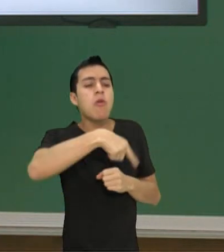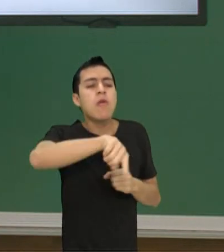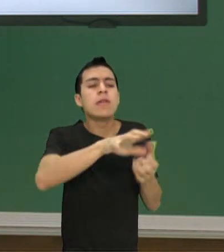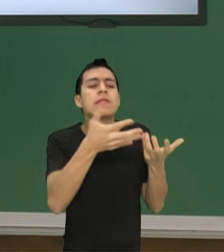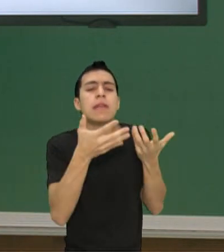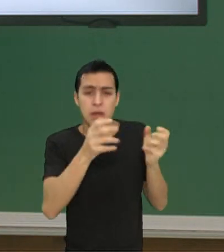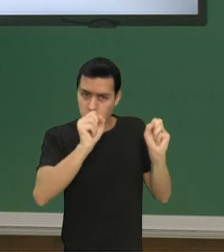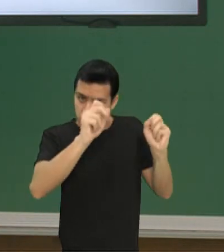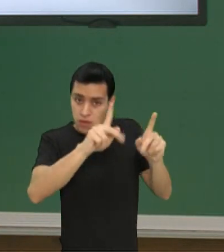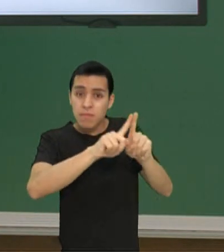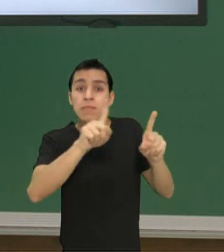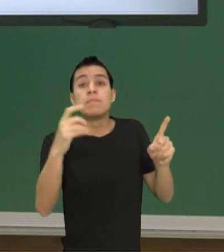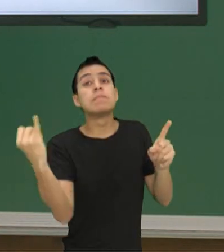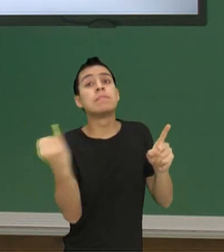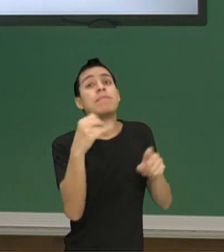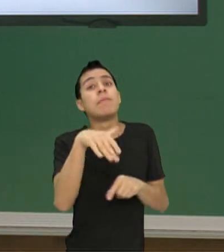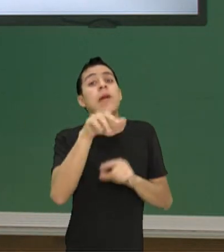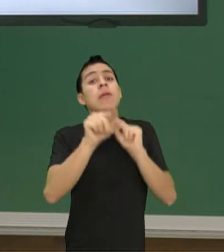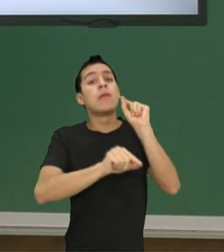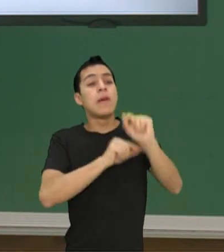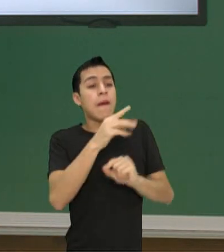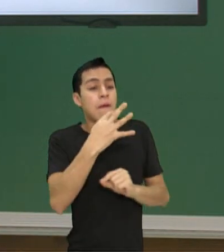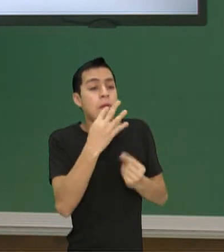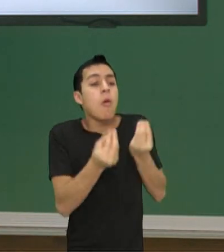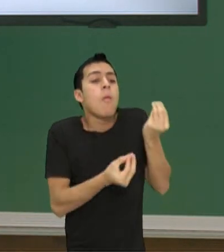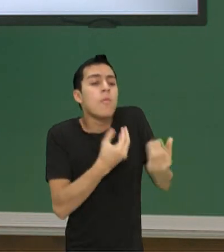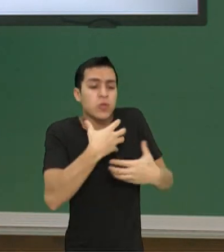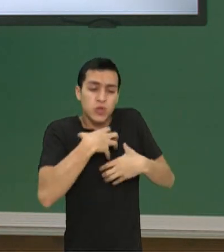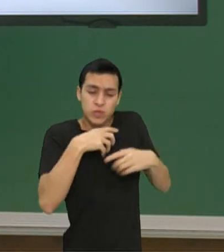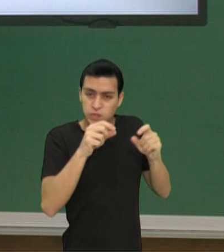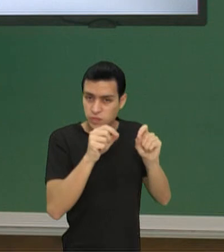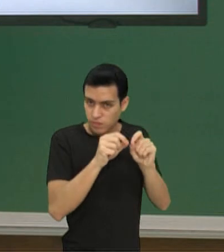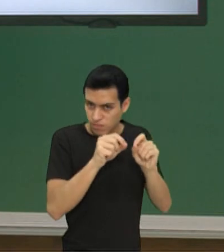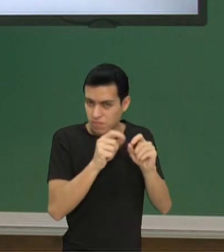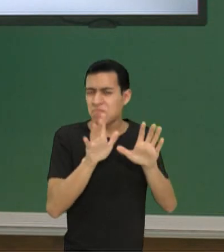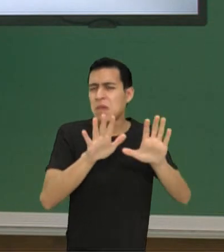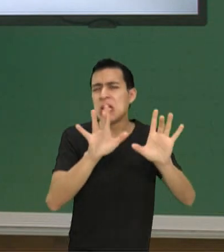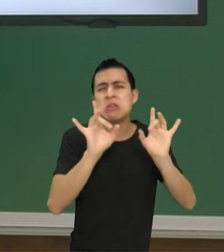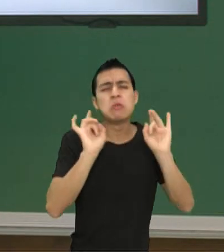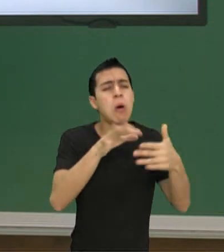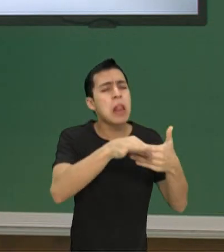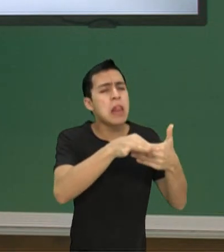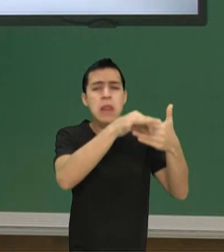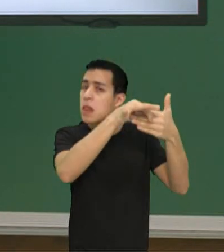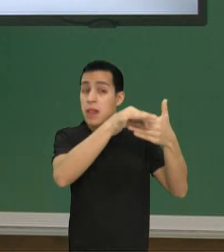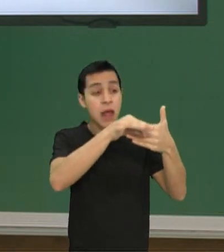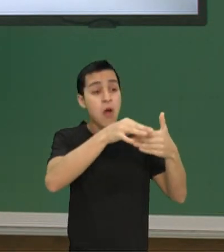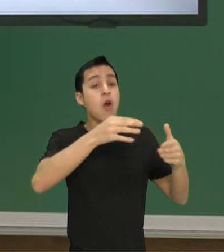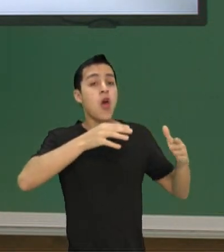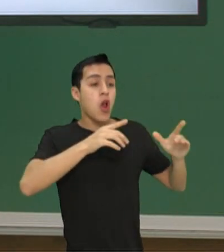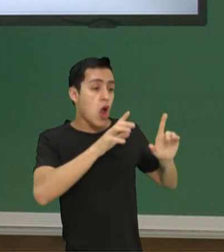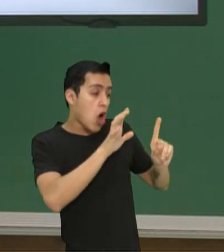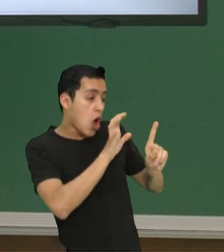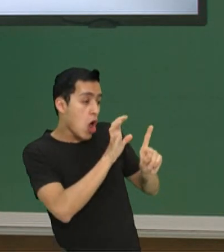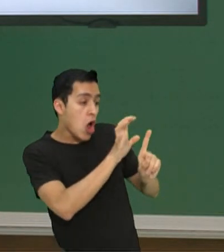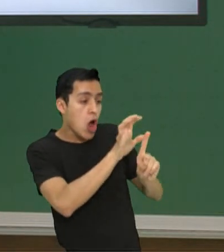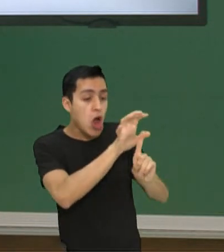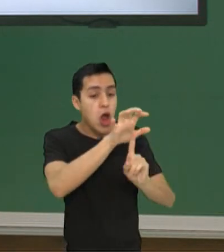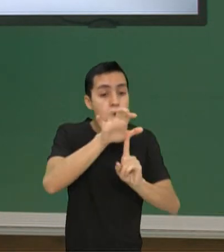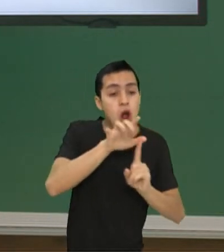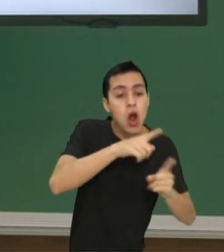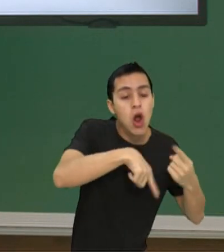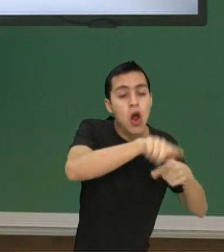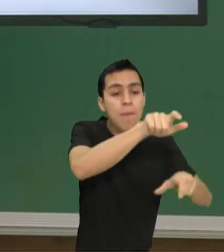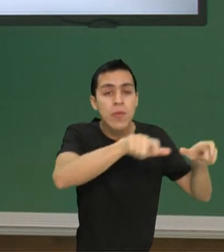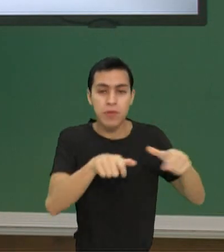vai construir isso. E não só o próprio líder, mas sim a construção que vai ser dada a partir do que ele fez.